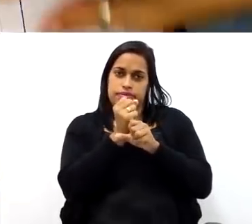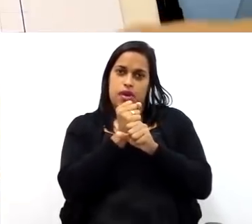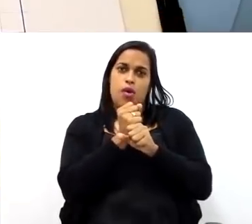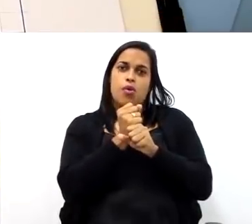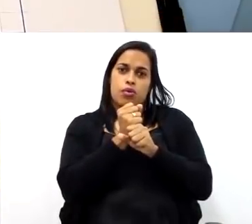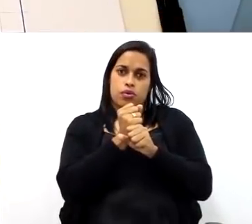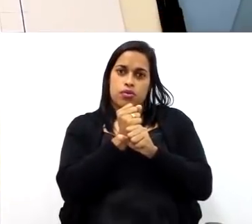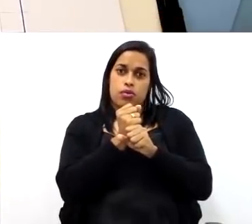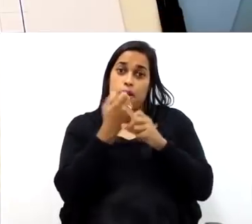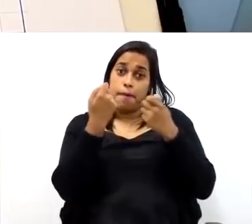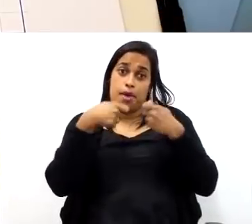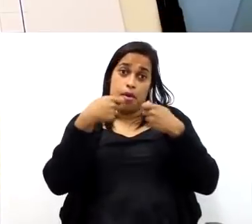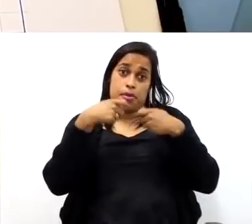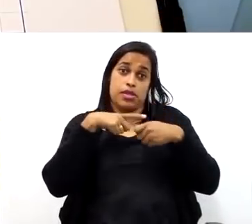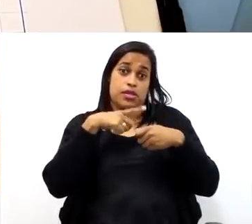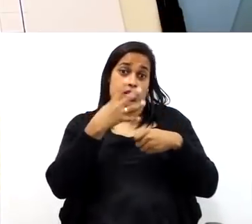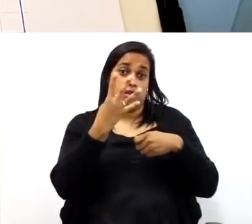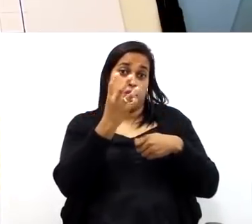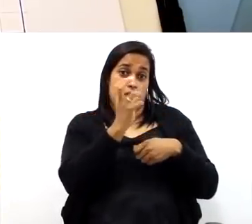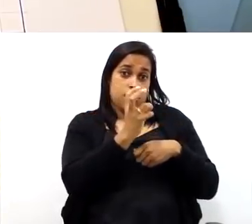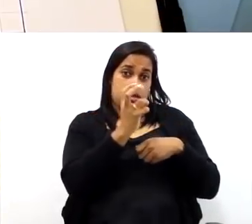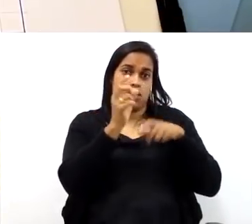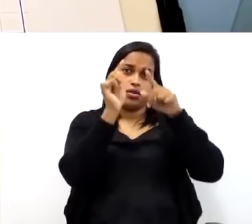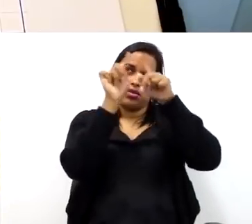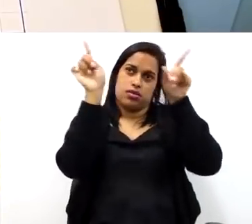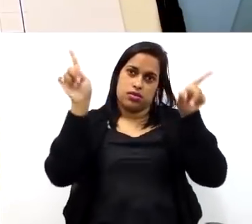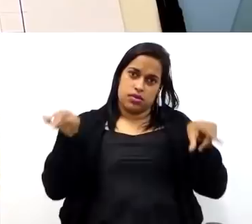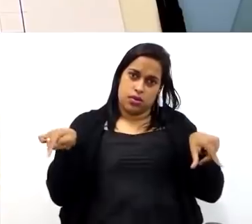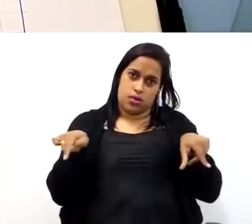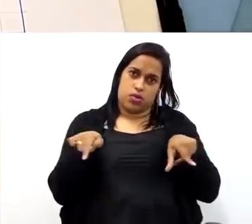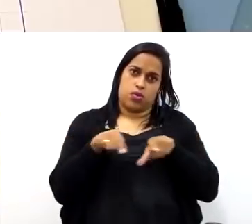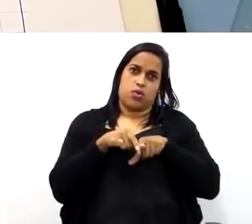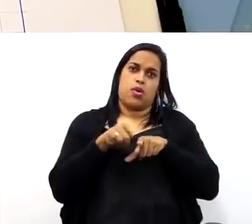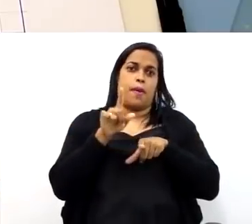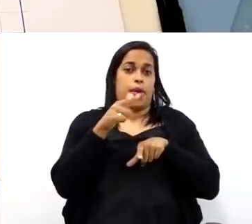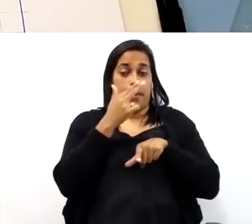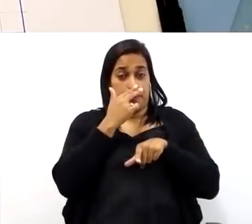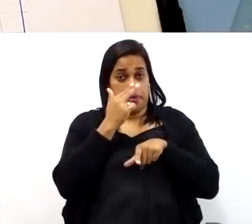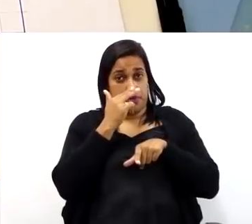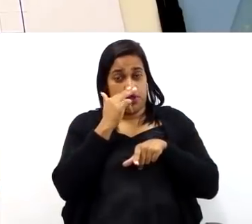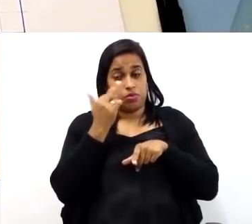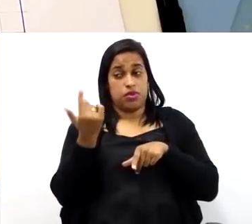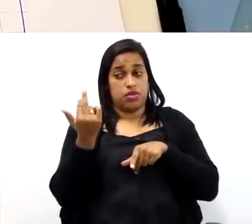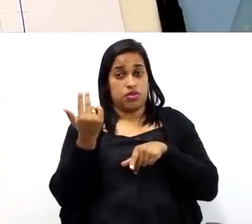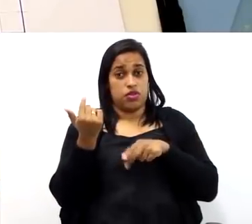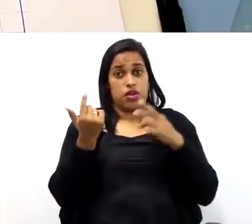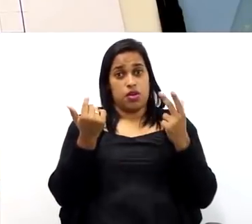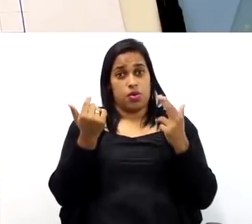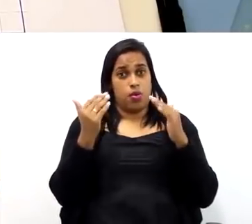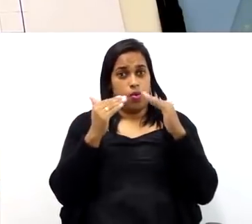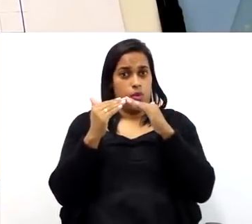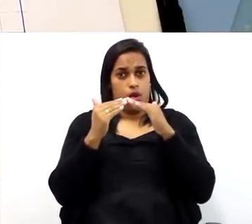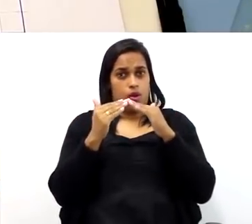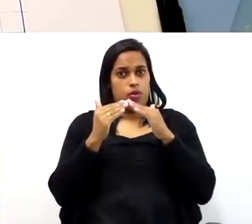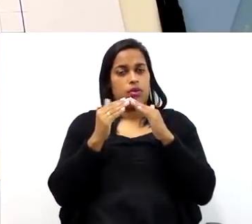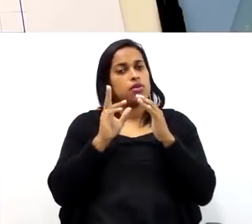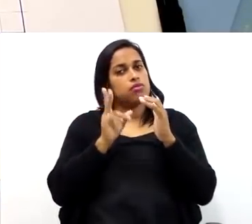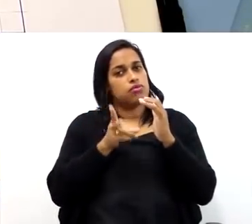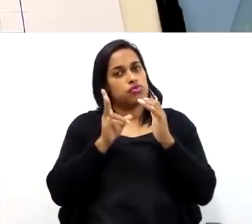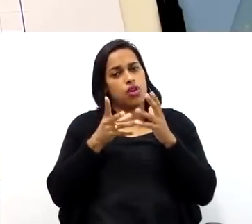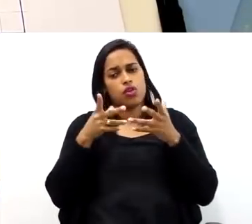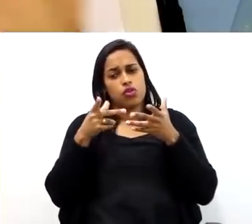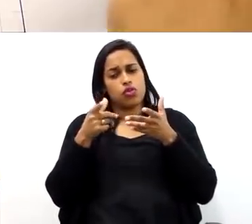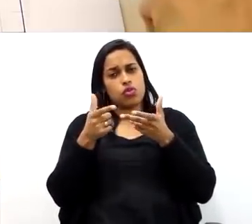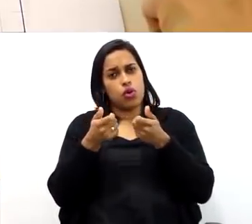aqui, de esquadro, mas tem que ser o esquadro de 45, para garantir que essa medida seja a mesma dessa